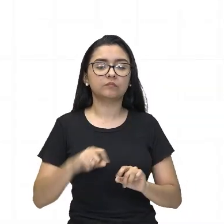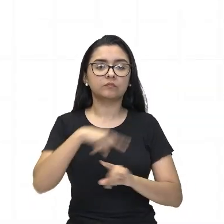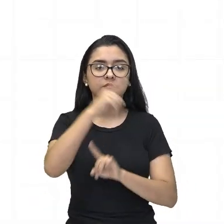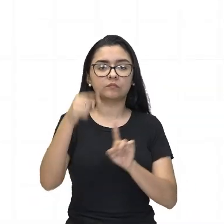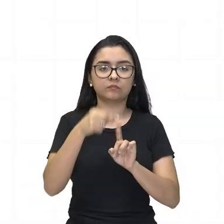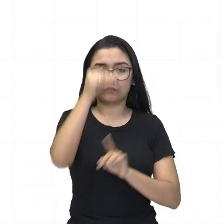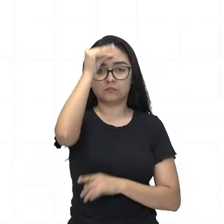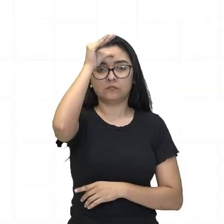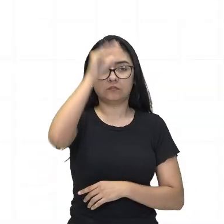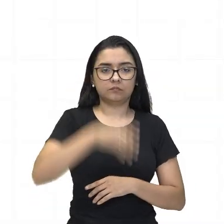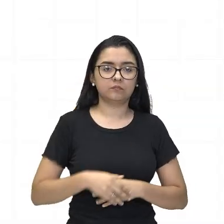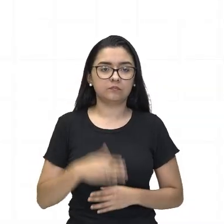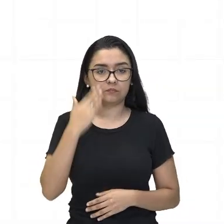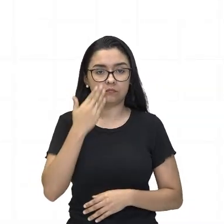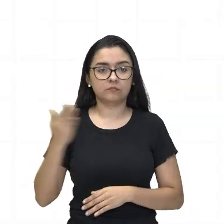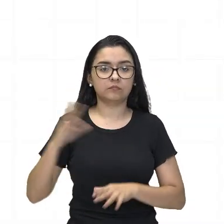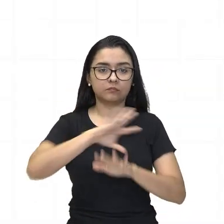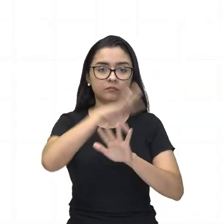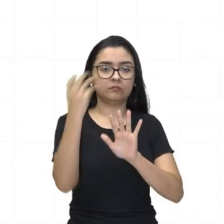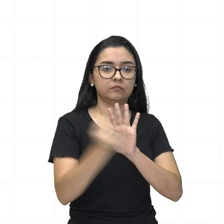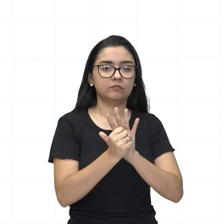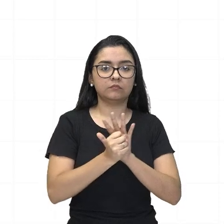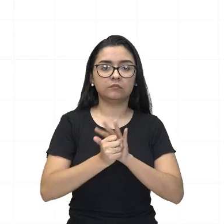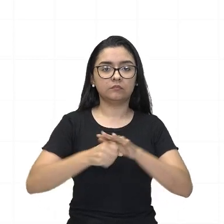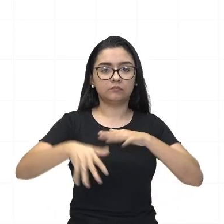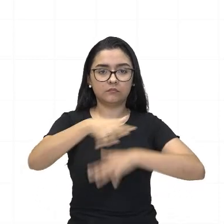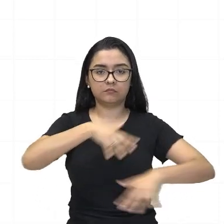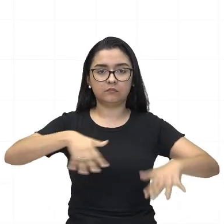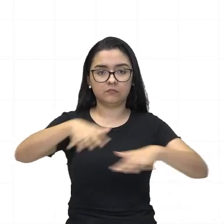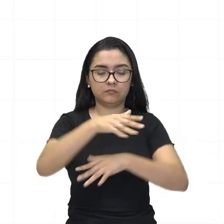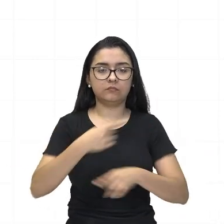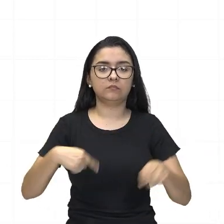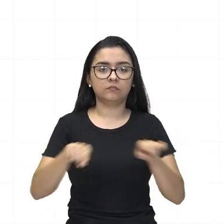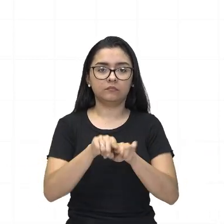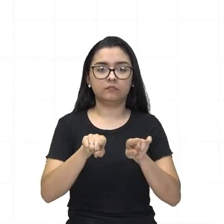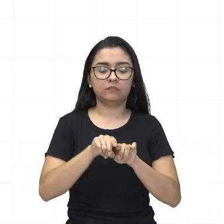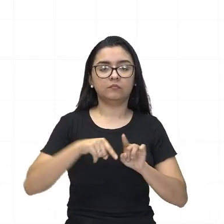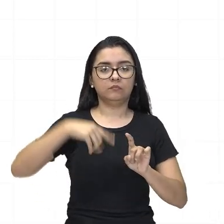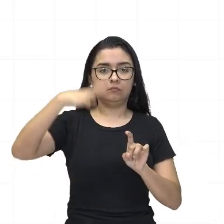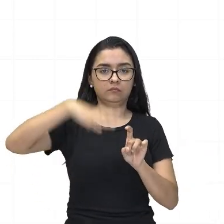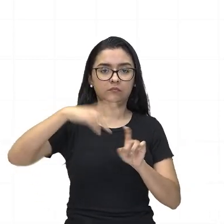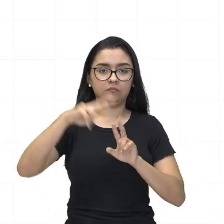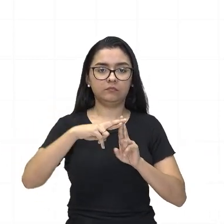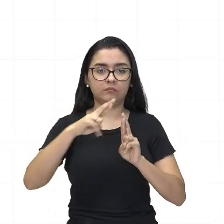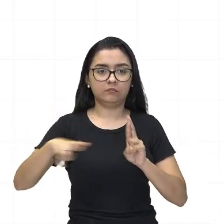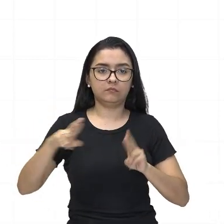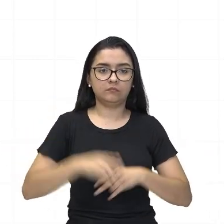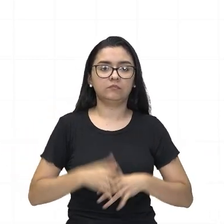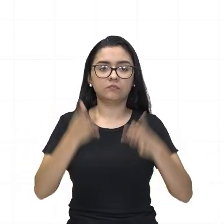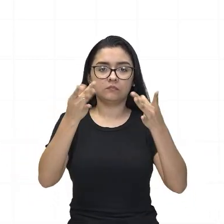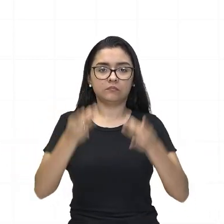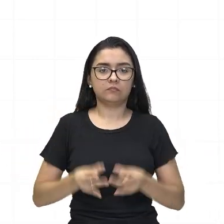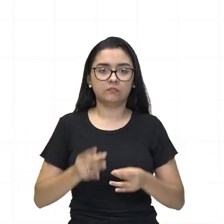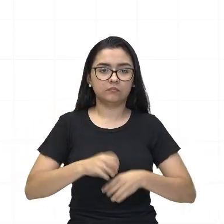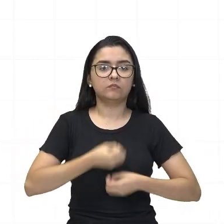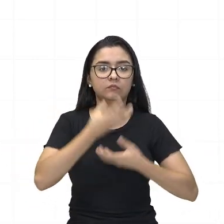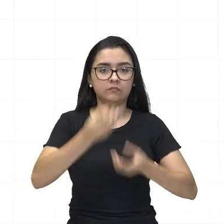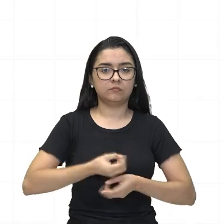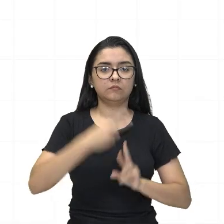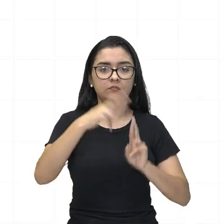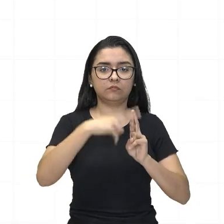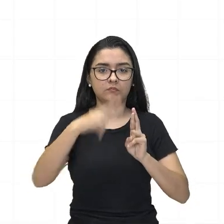de conhecimento símbolos, ritos e mitos religiosos, e como detalhamento, as